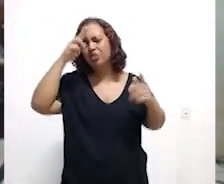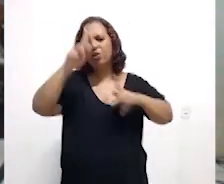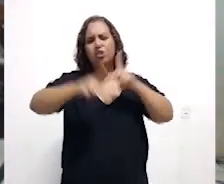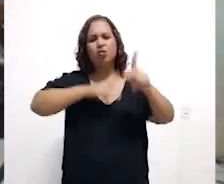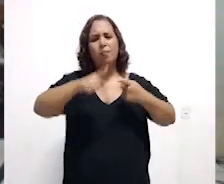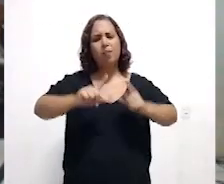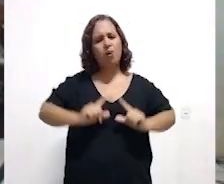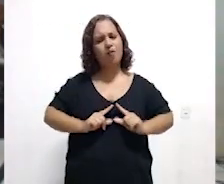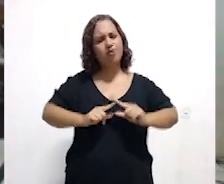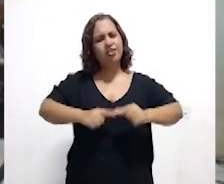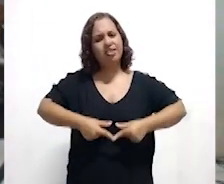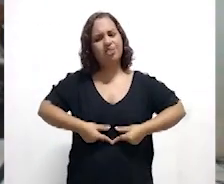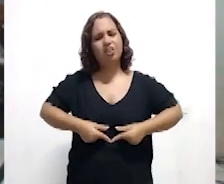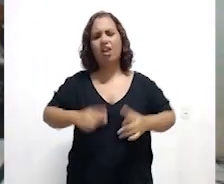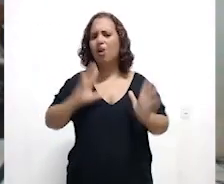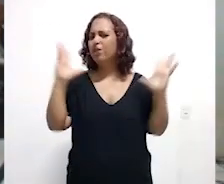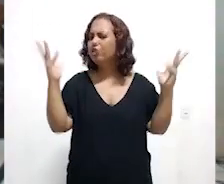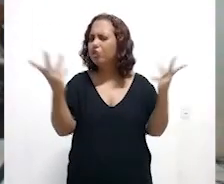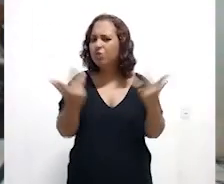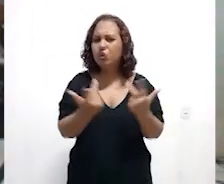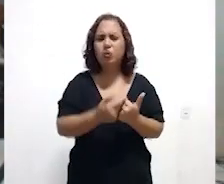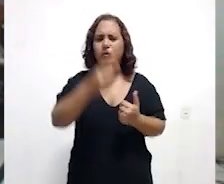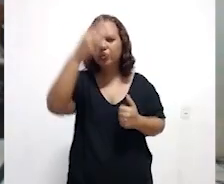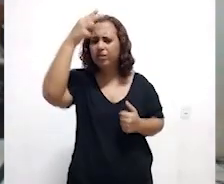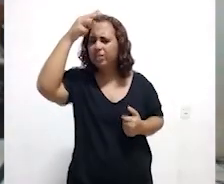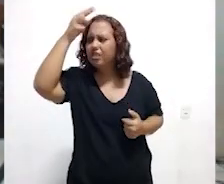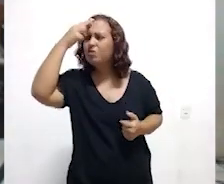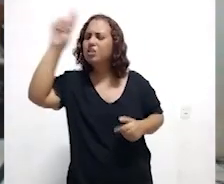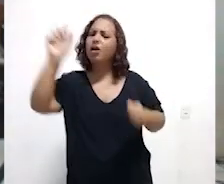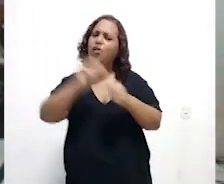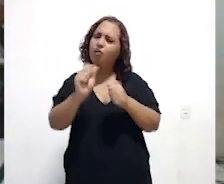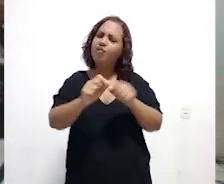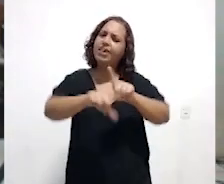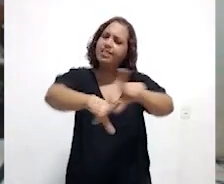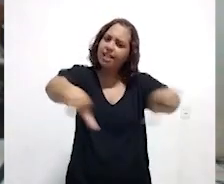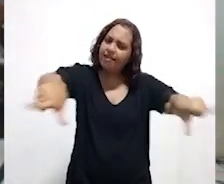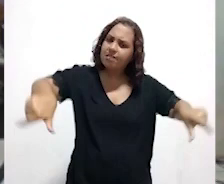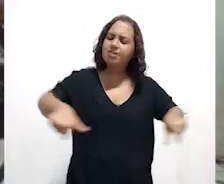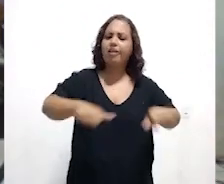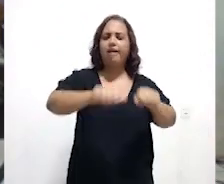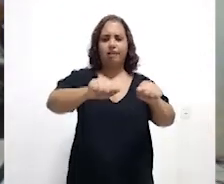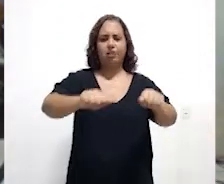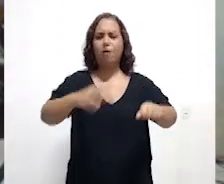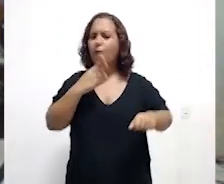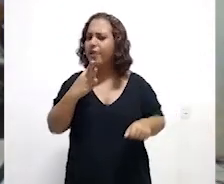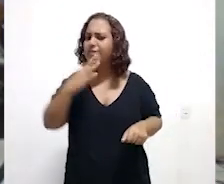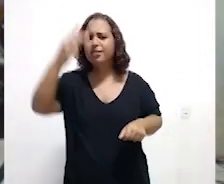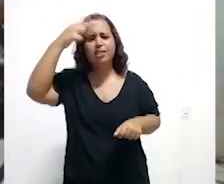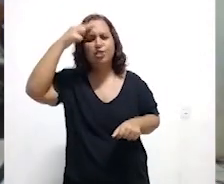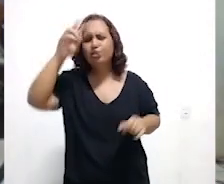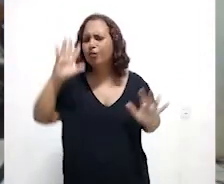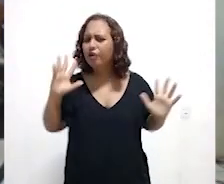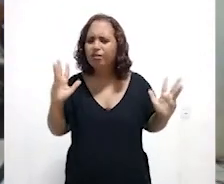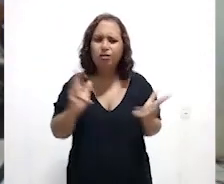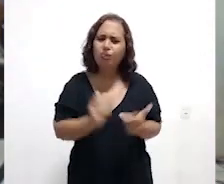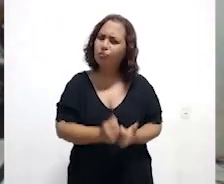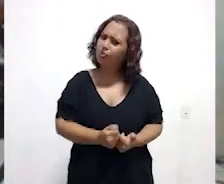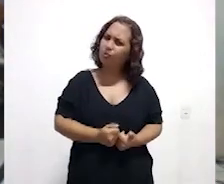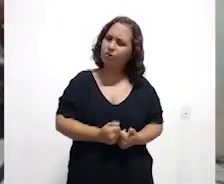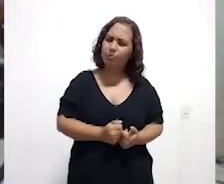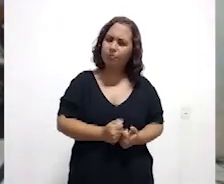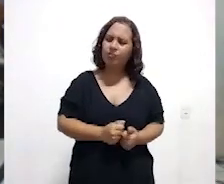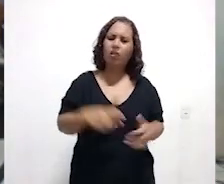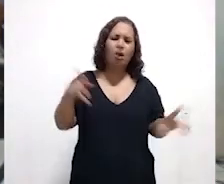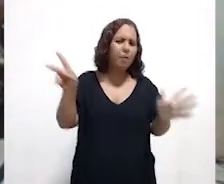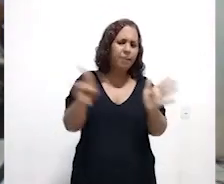que o Senhor fez por eles no deserto, né? Os próprios discípulos tinham visto Jesus fazer